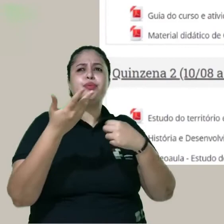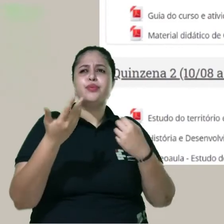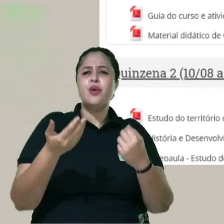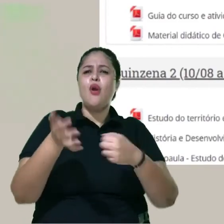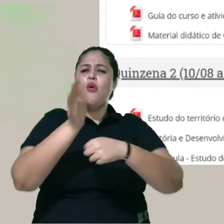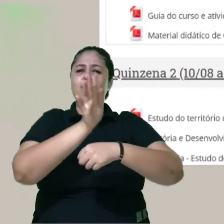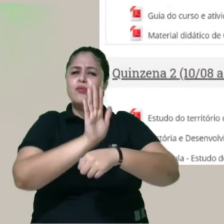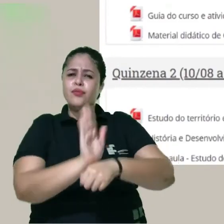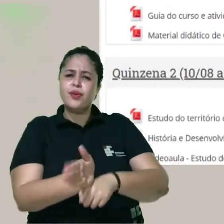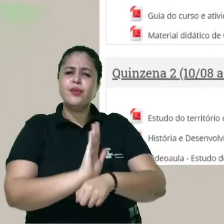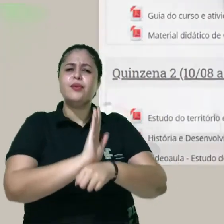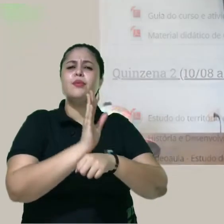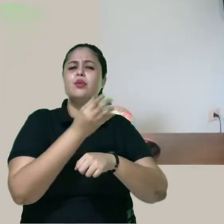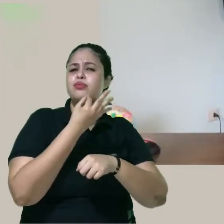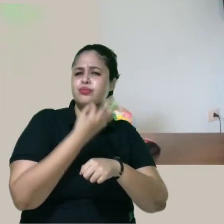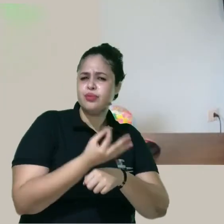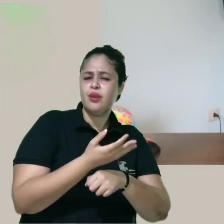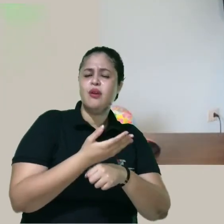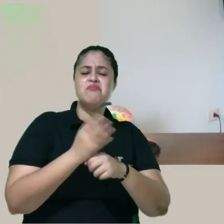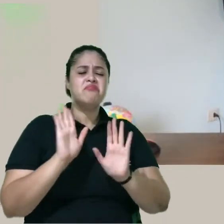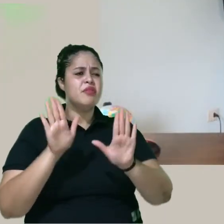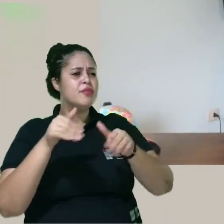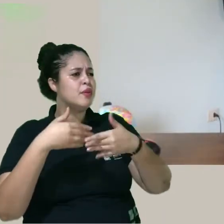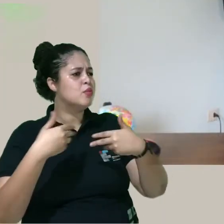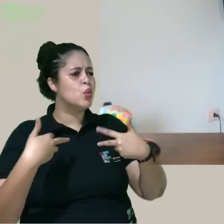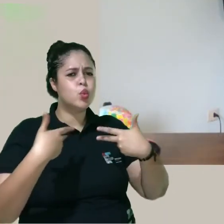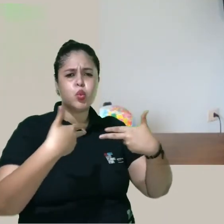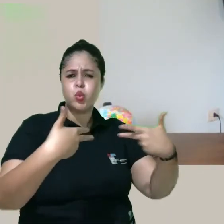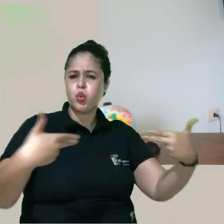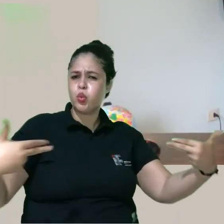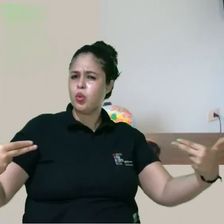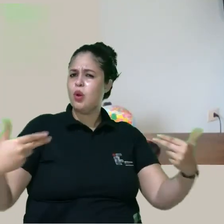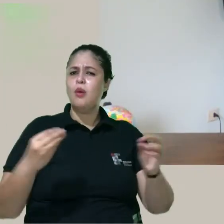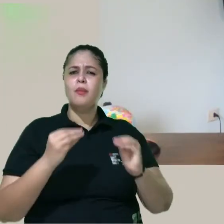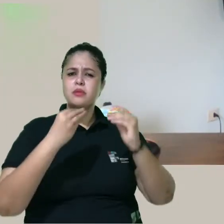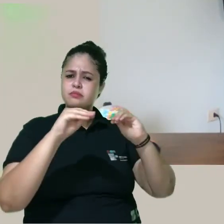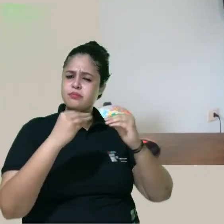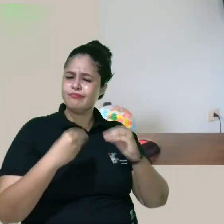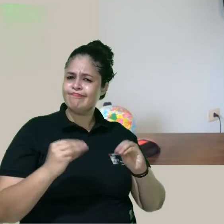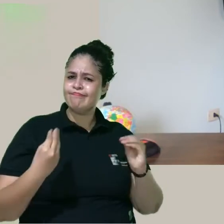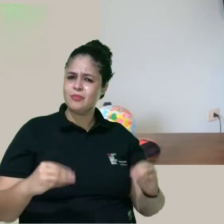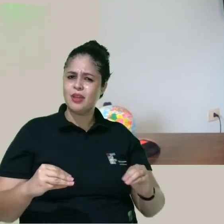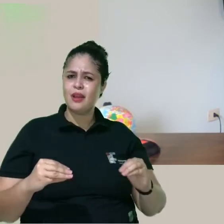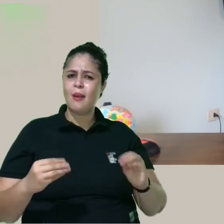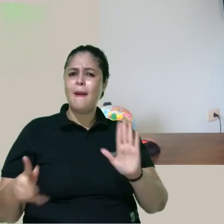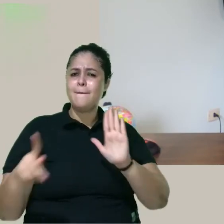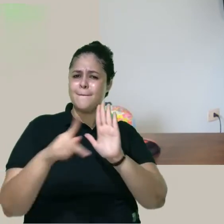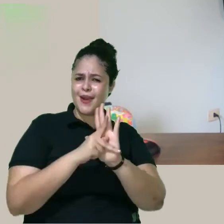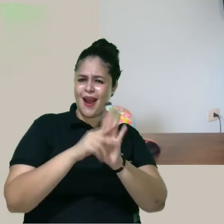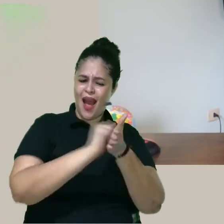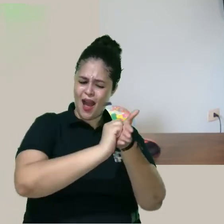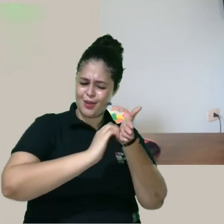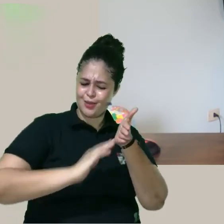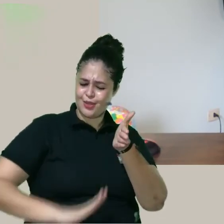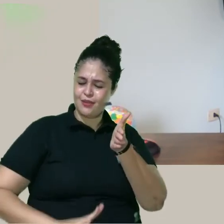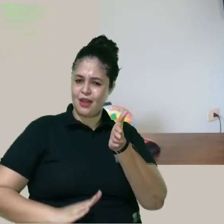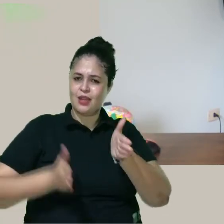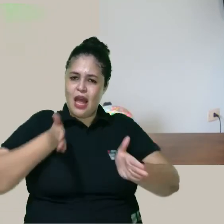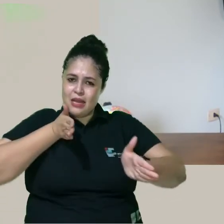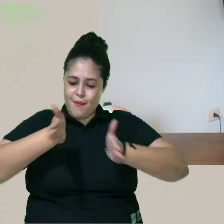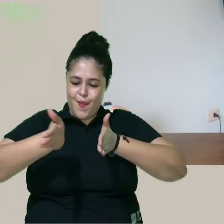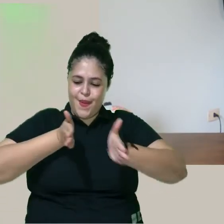vídeos, filmes, enfim, todo o material correspondente às atividades